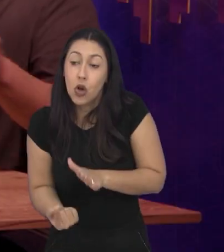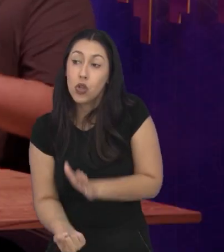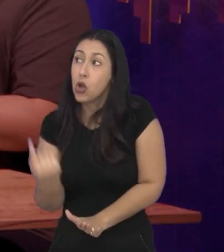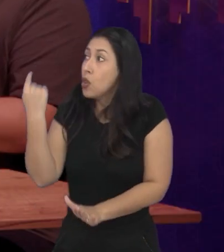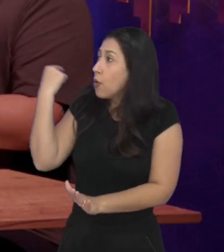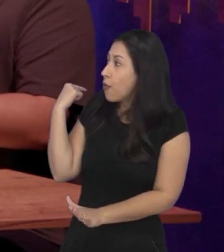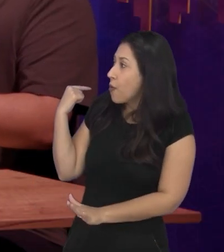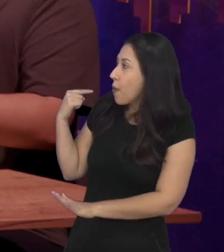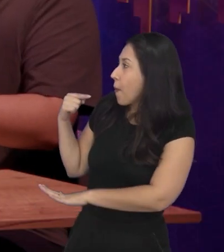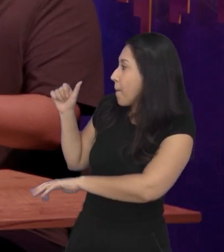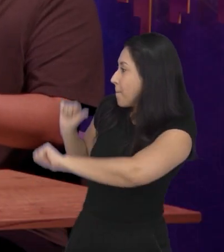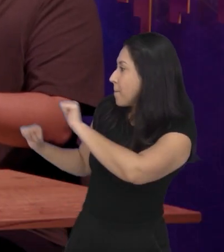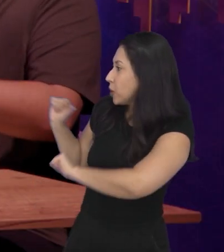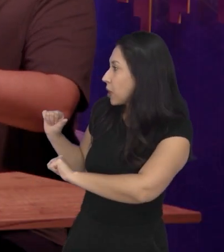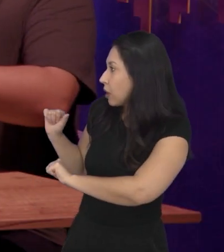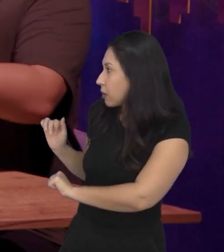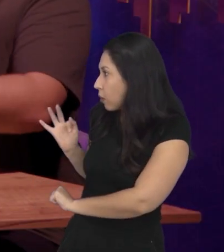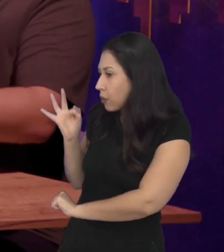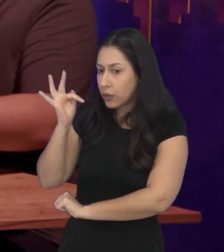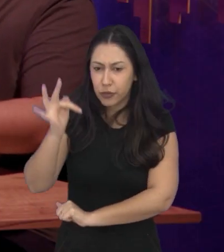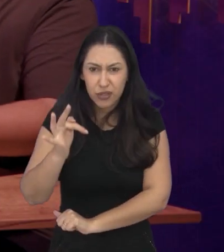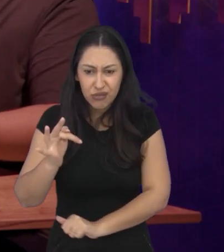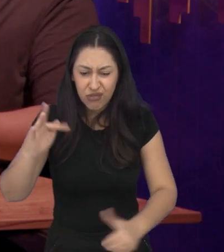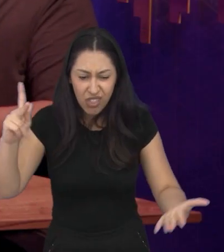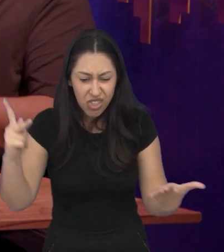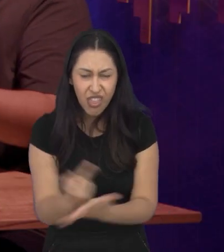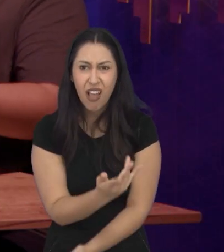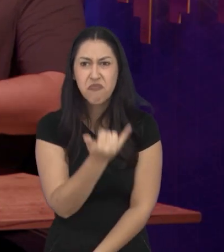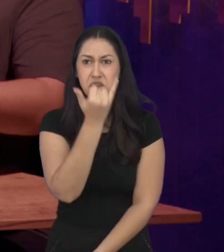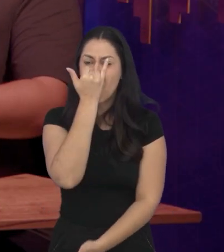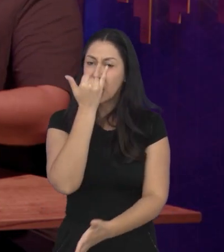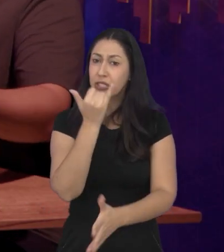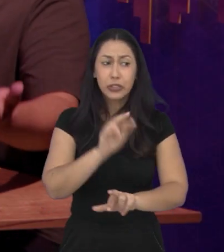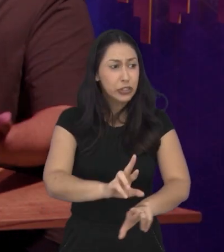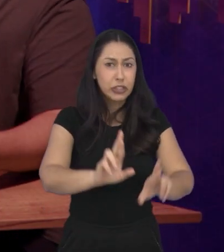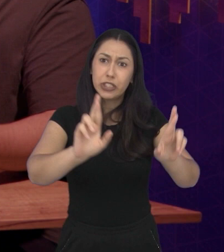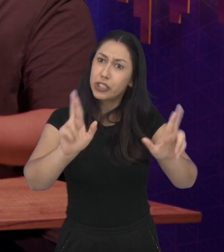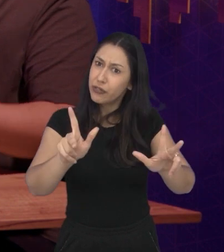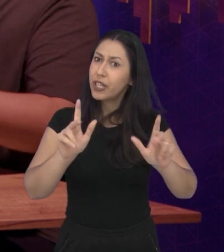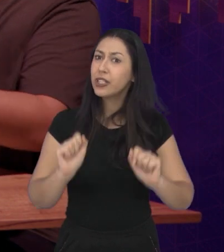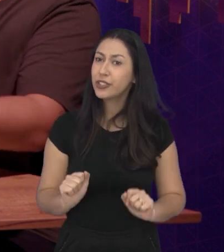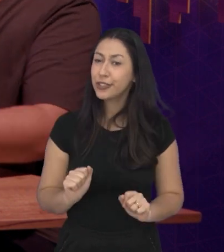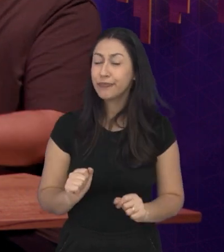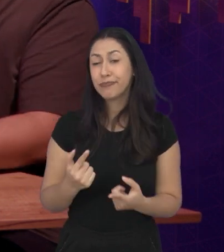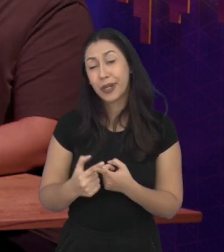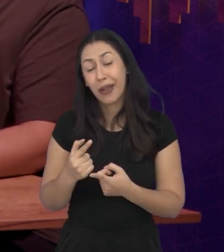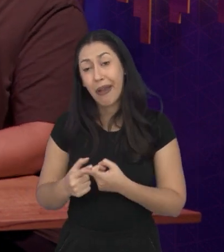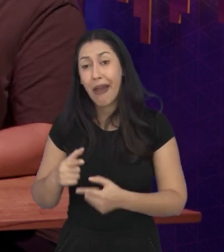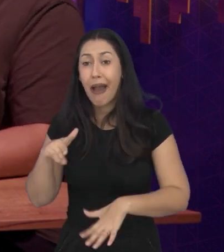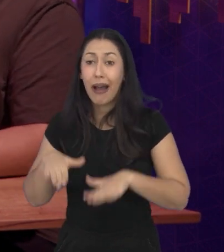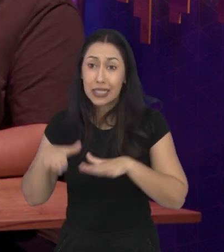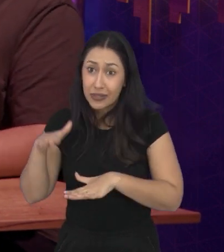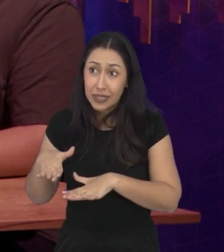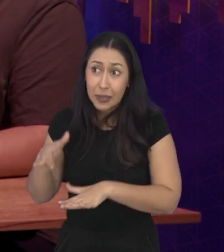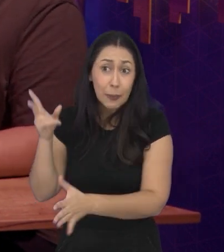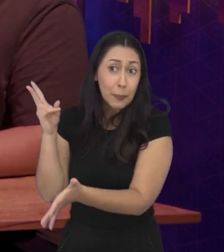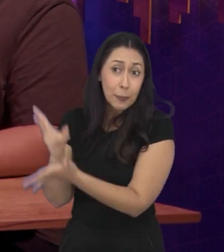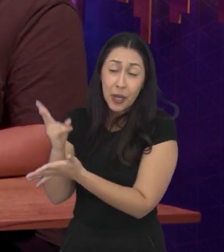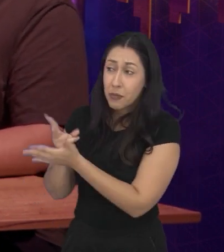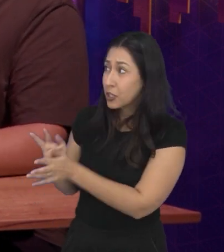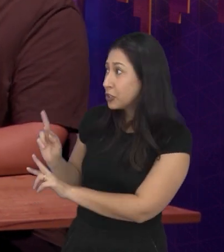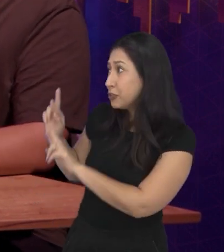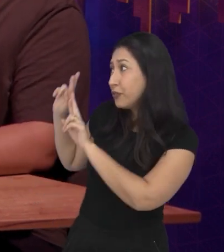fez, quando volta pro presente vê que uma outra coisa ruim aconteceu, uma outra pessoa fez aquilo, então às vezes acaba ali na ordem